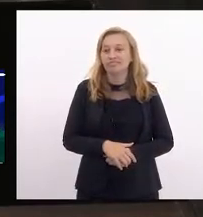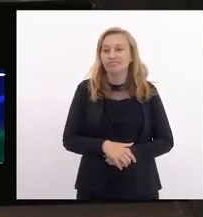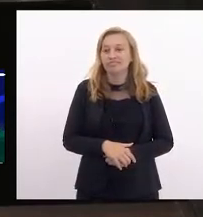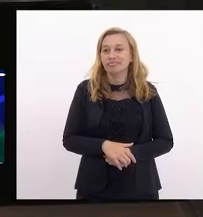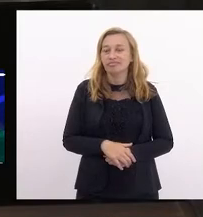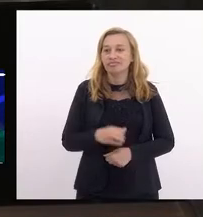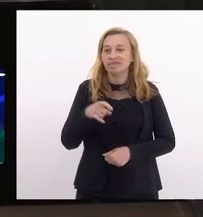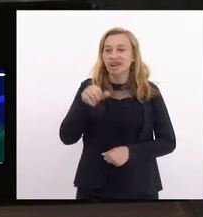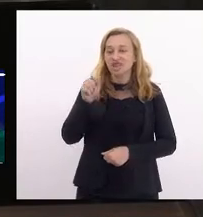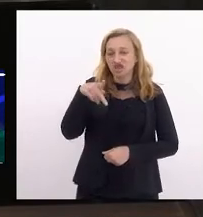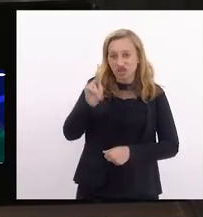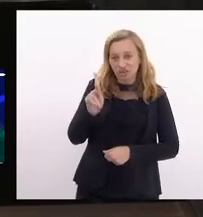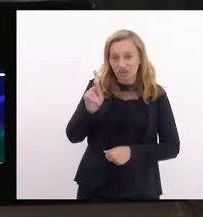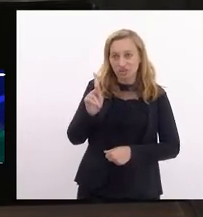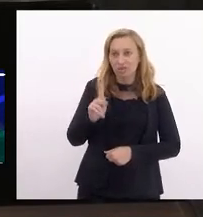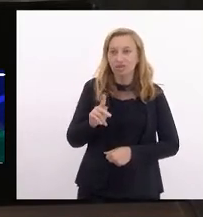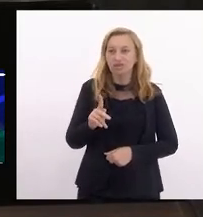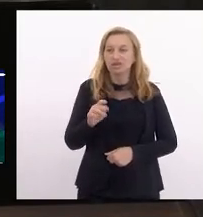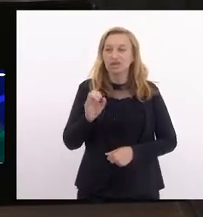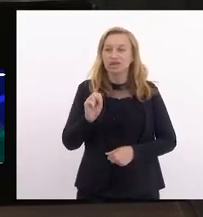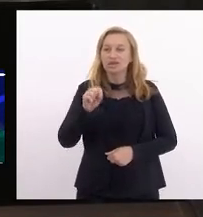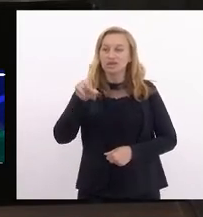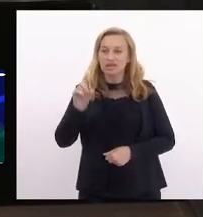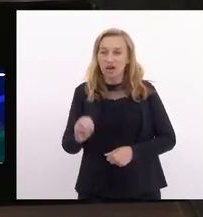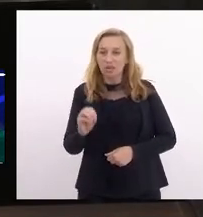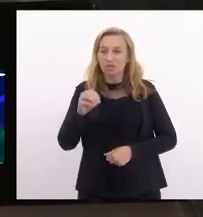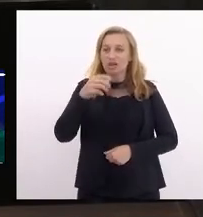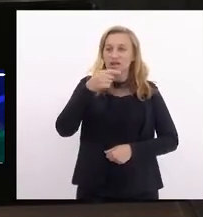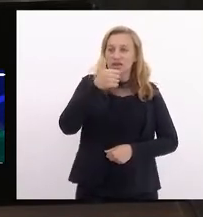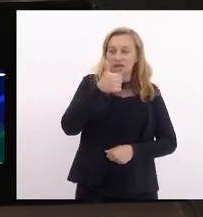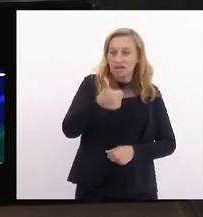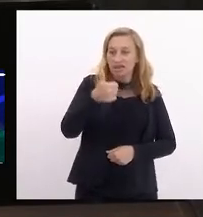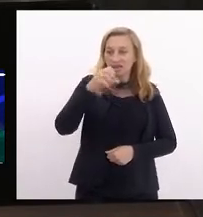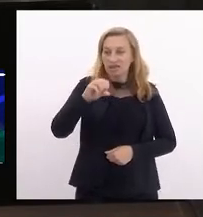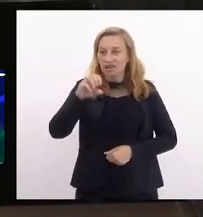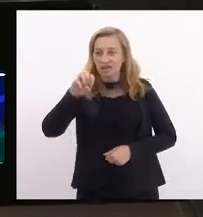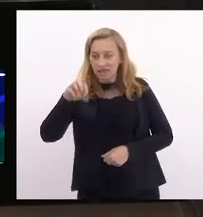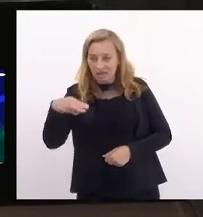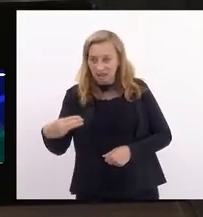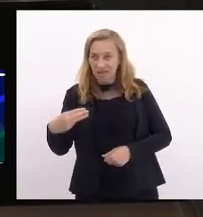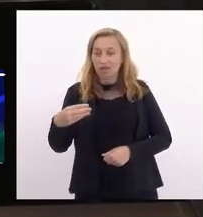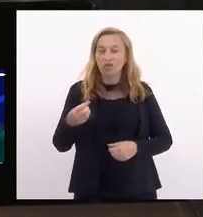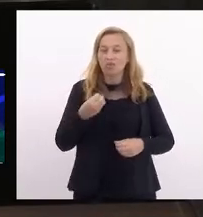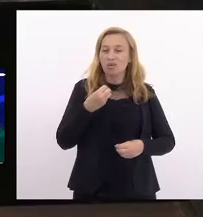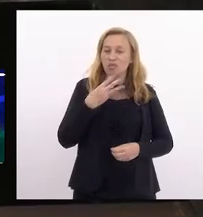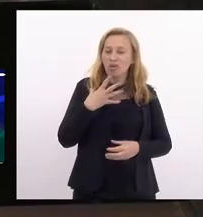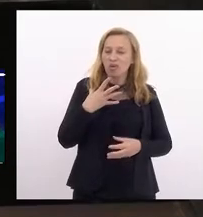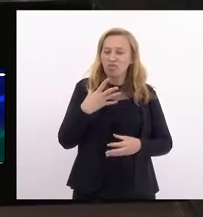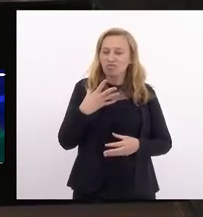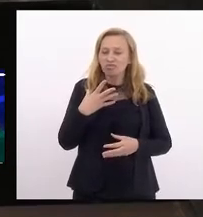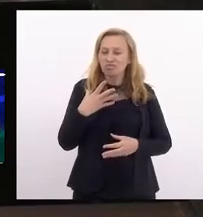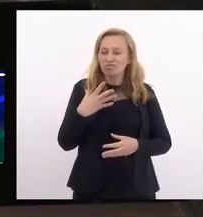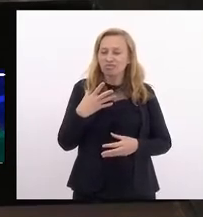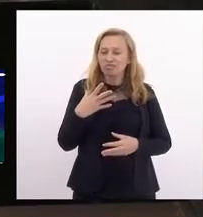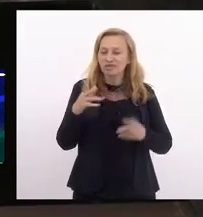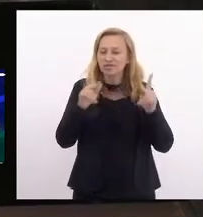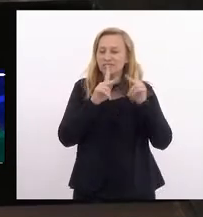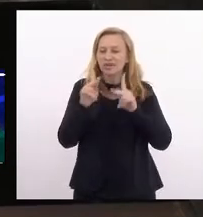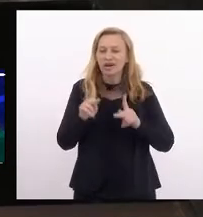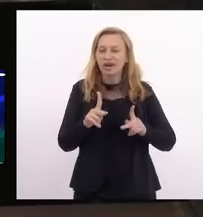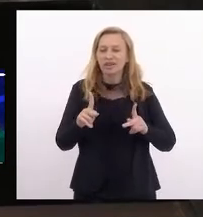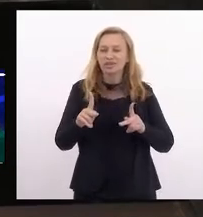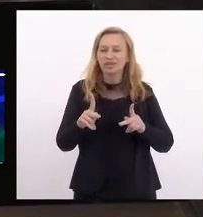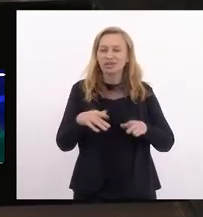Alexandre knoploch não Salmo 133 Versículo 3 ao com bom e com suave bom e com